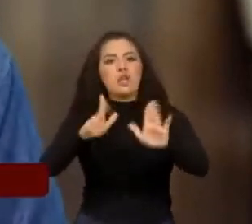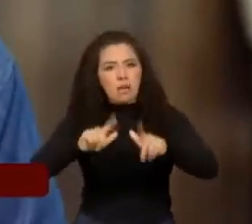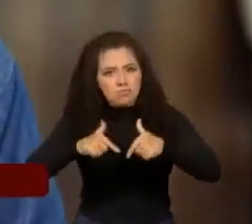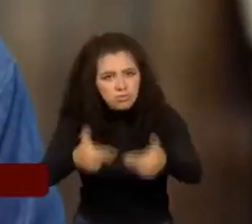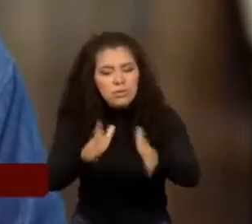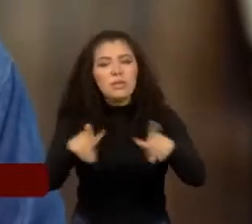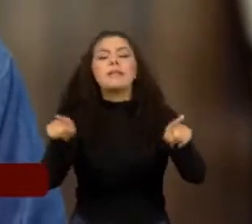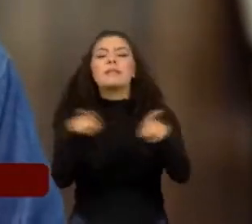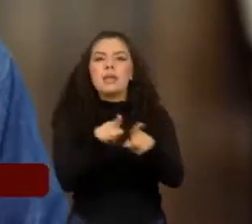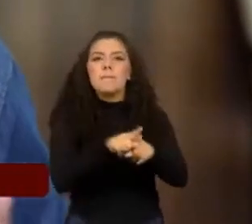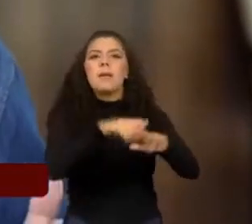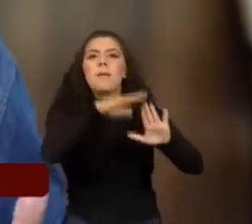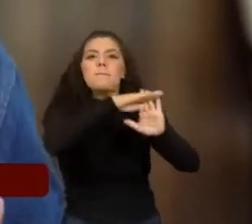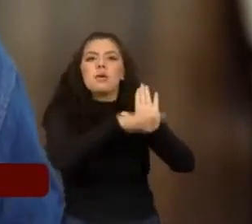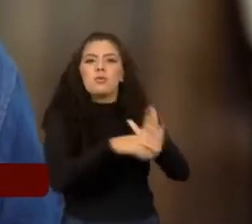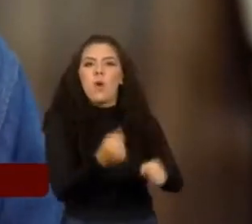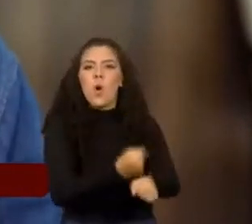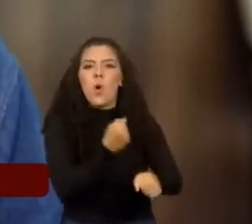Minha Vida, que eu,